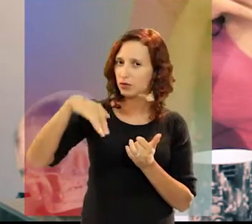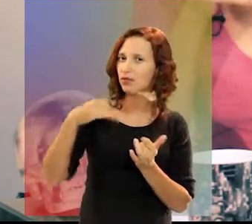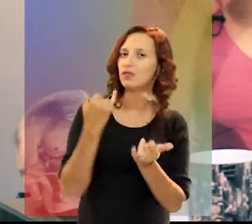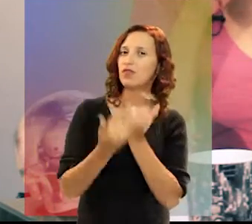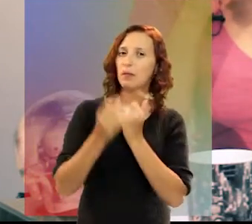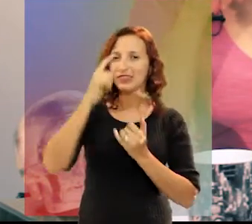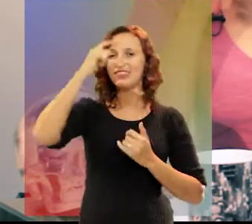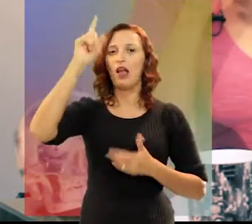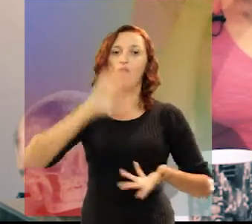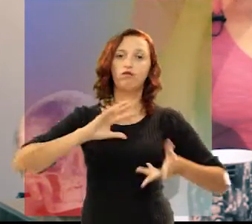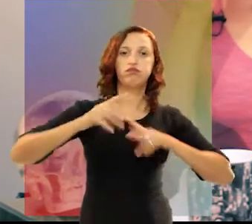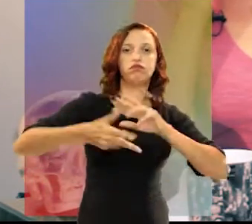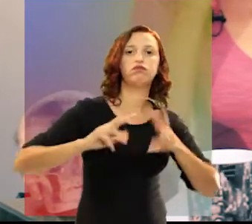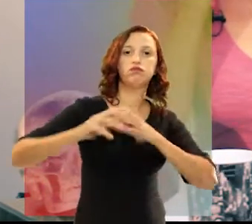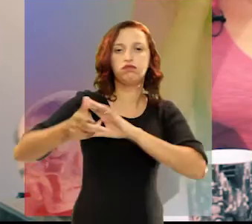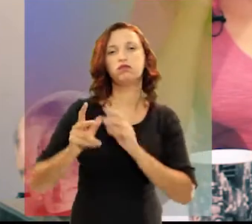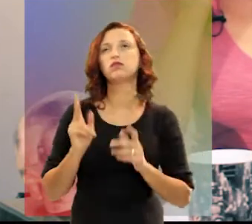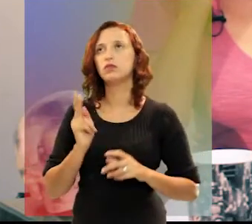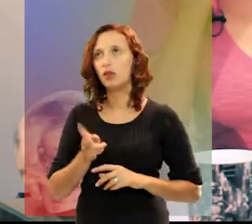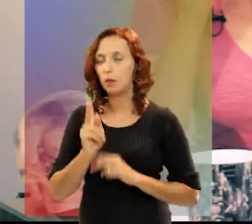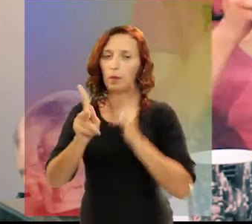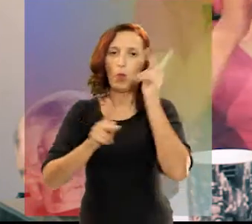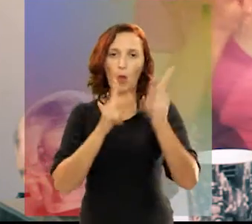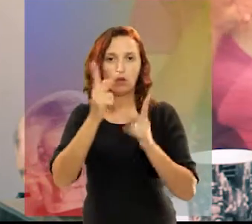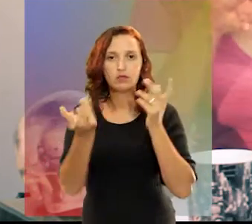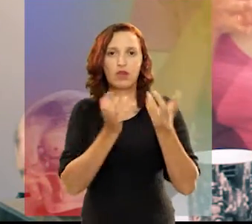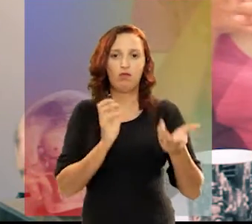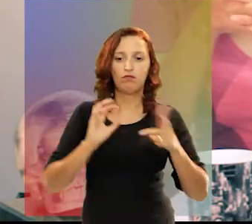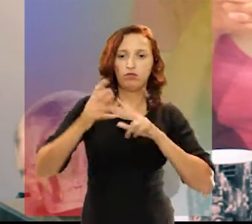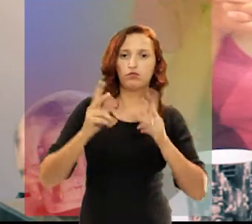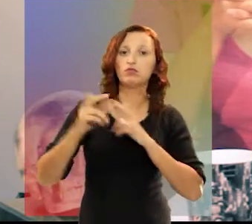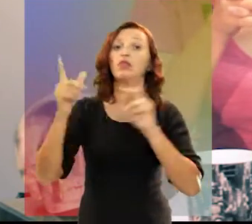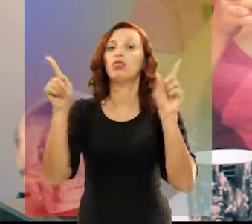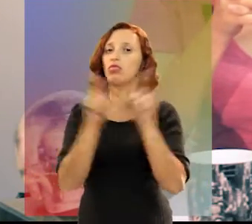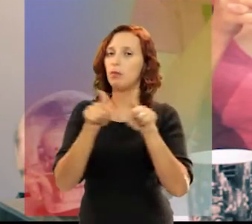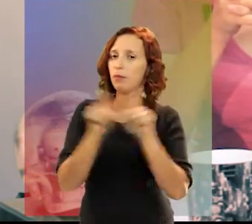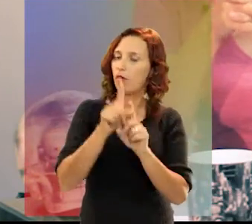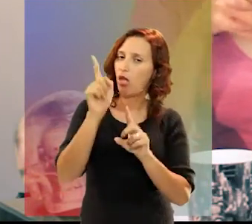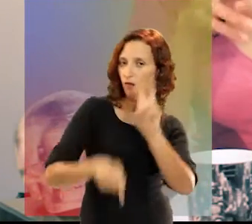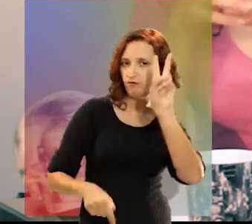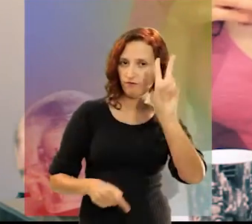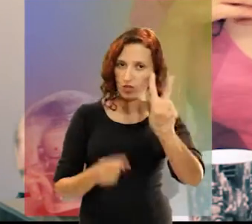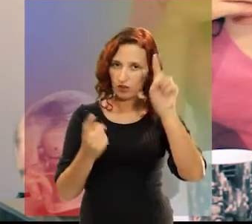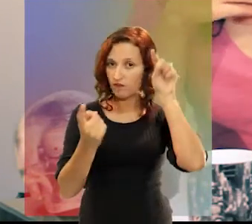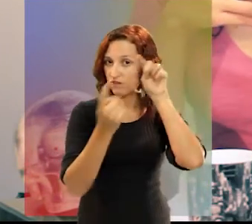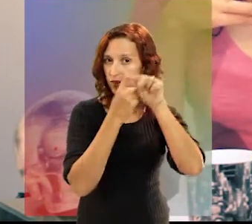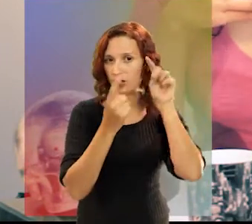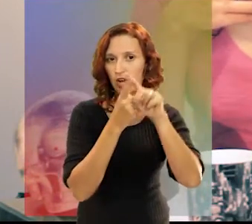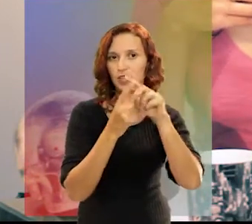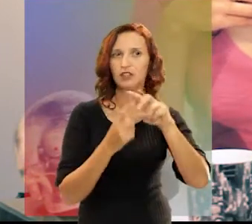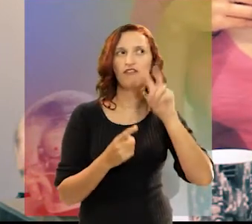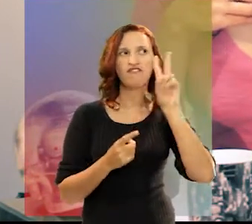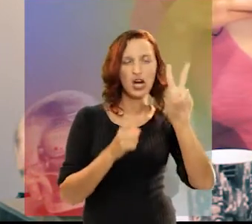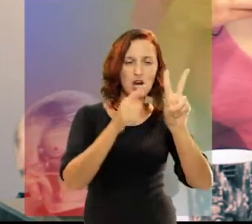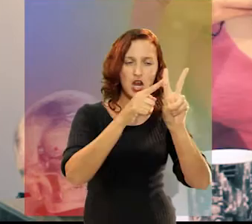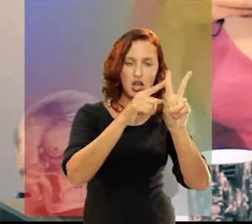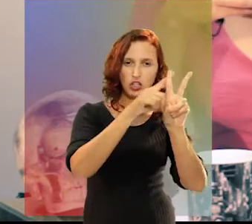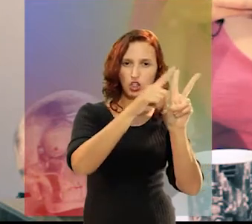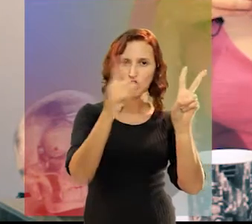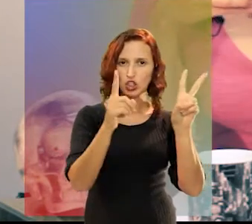de revolução sempre foi permanente na população. E esse é o mote do V de Vingança, né? É o V do dia